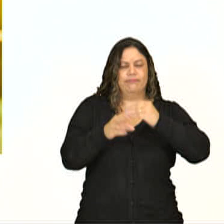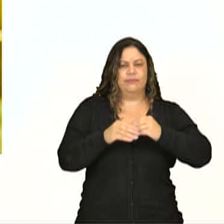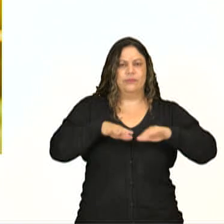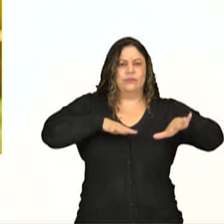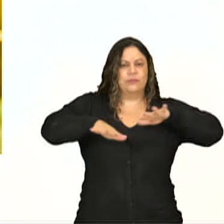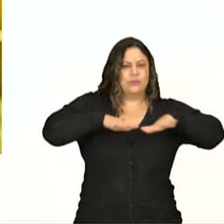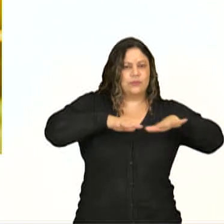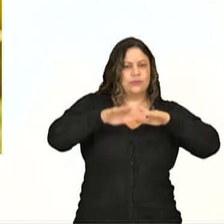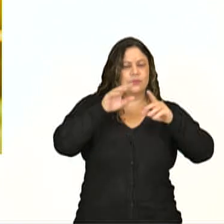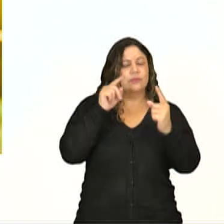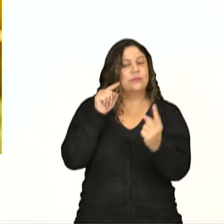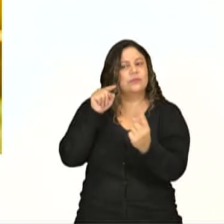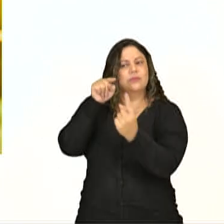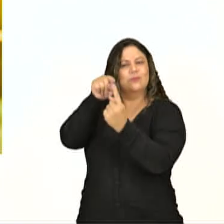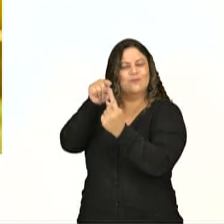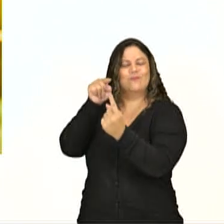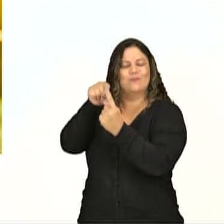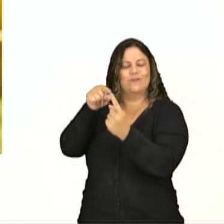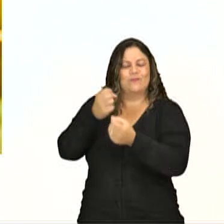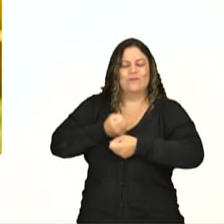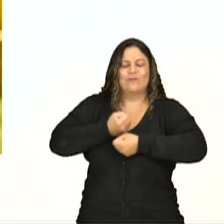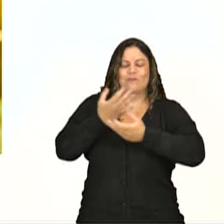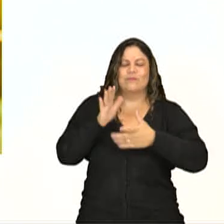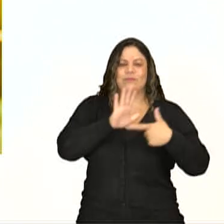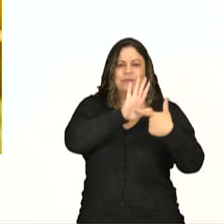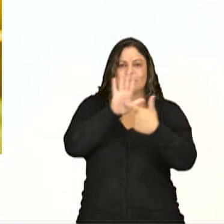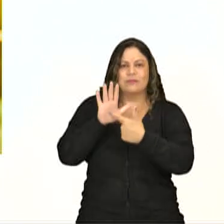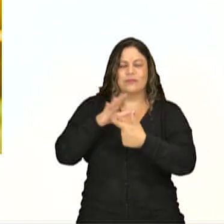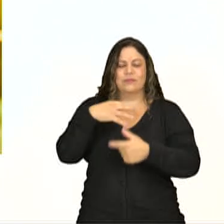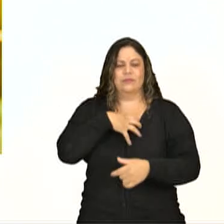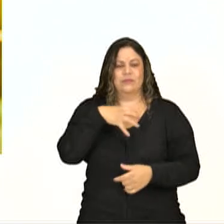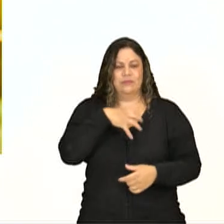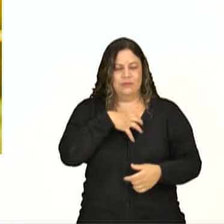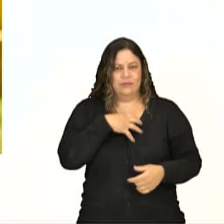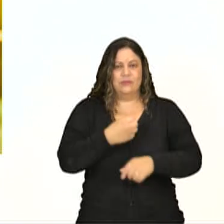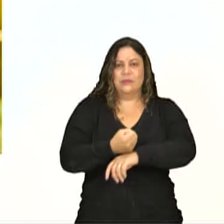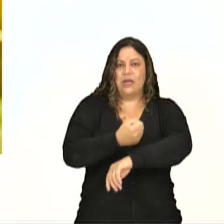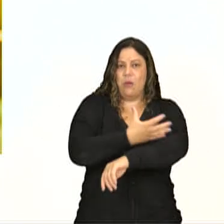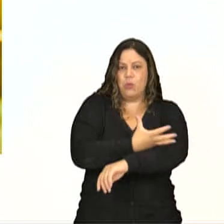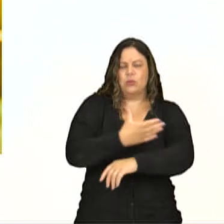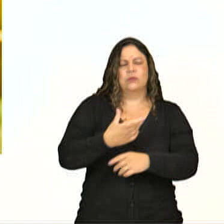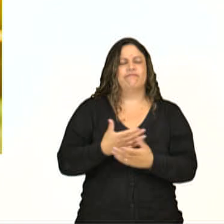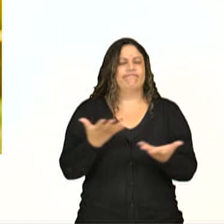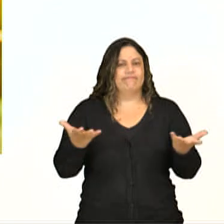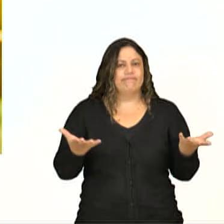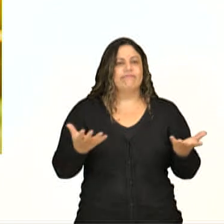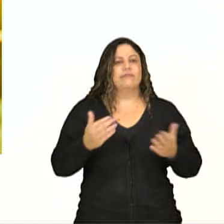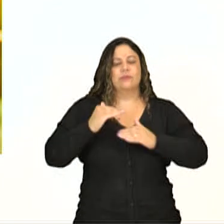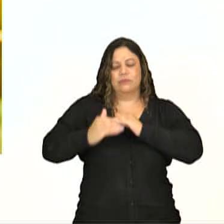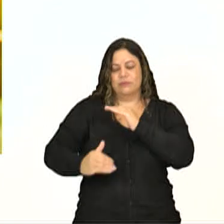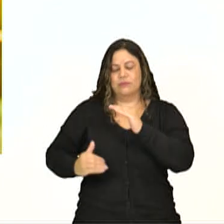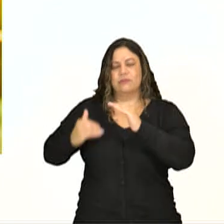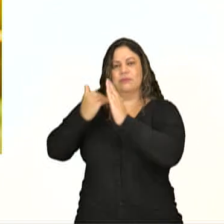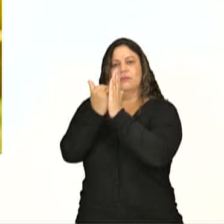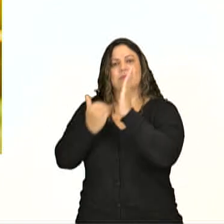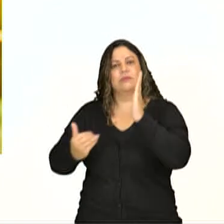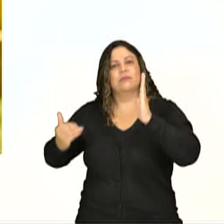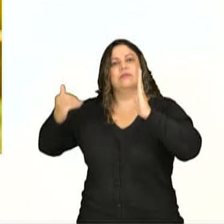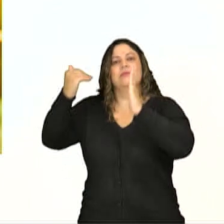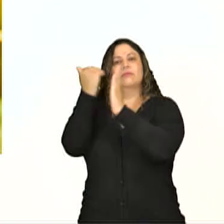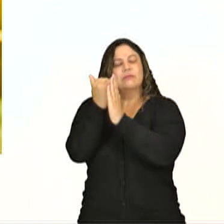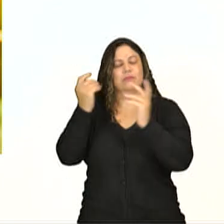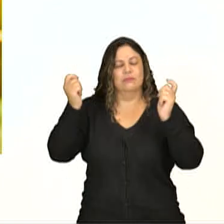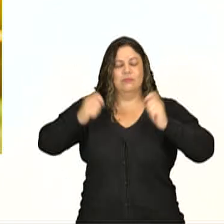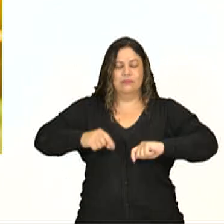com finalidade de expressar sentimentos, emoções e desejos que ultrapassam os determinismos físicos